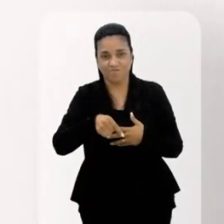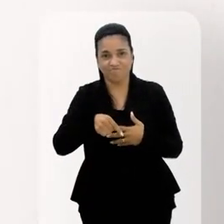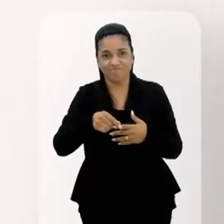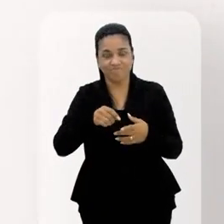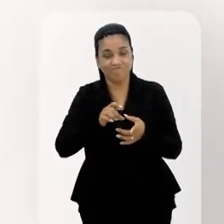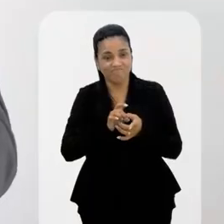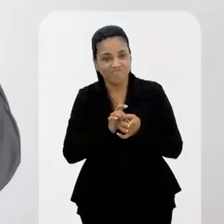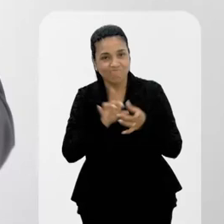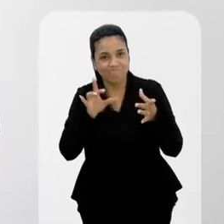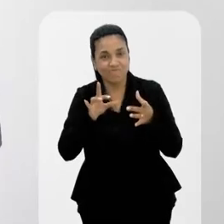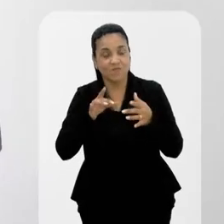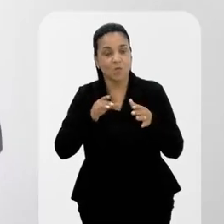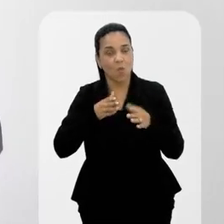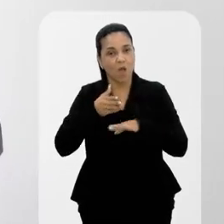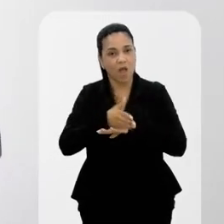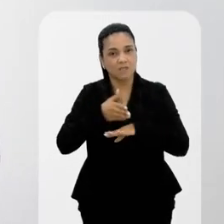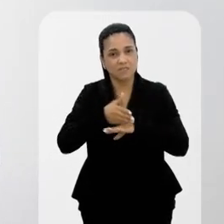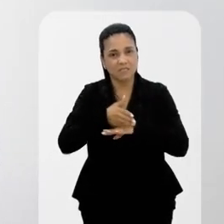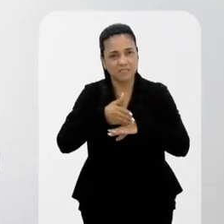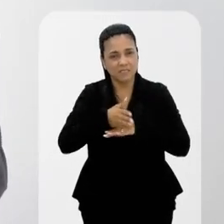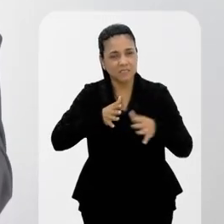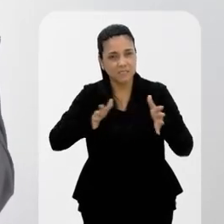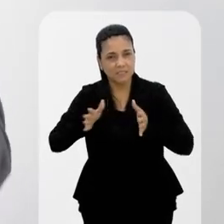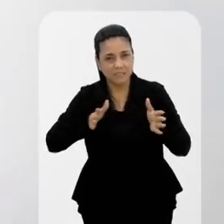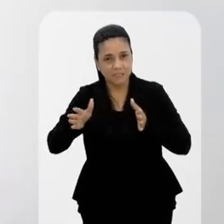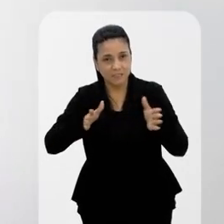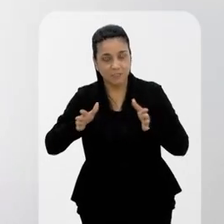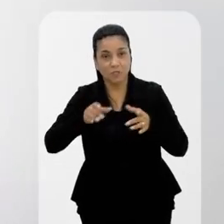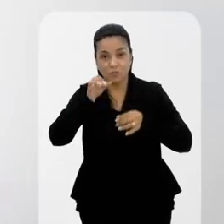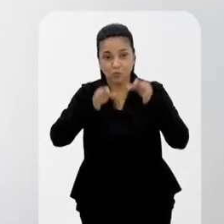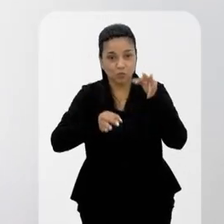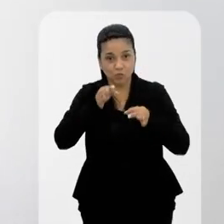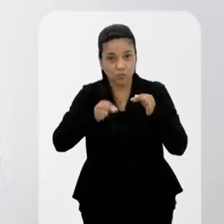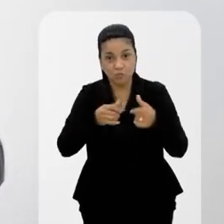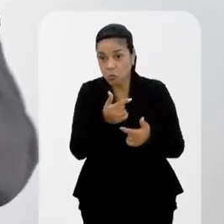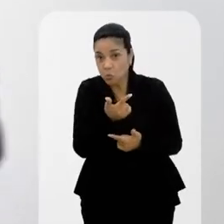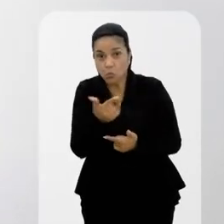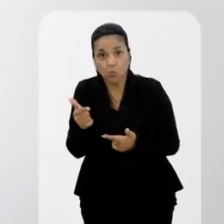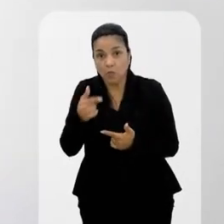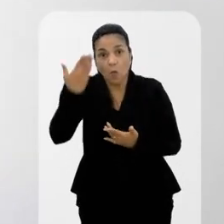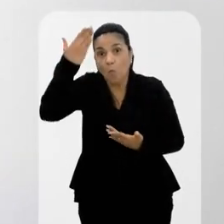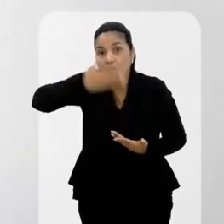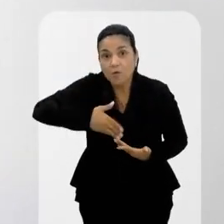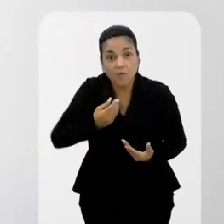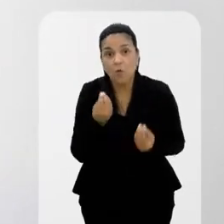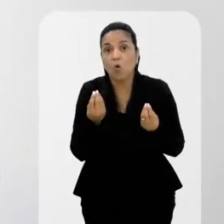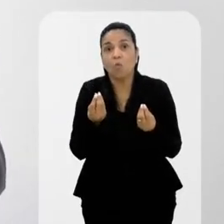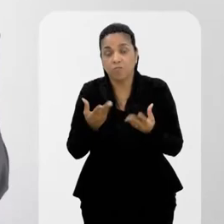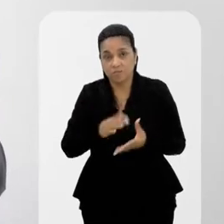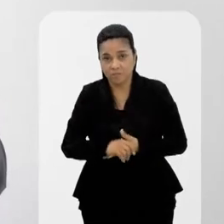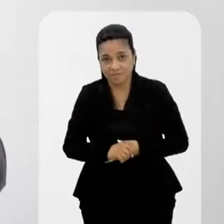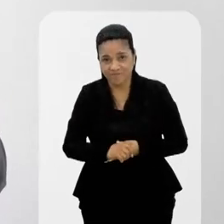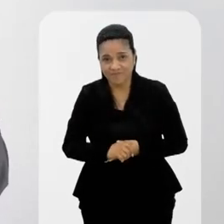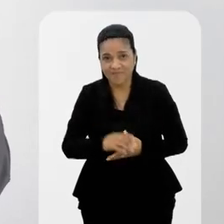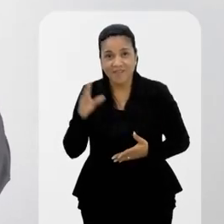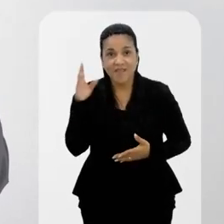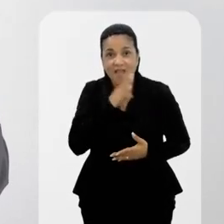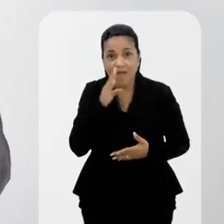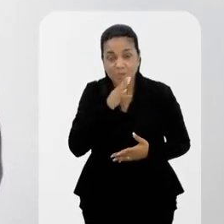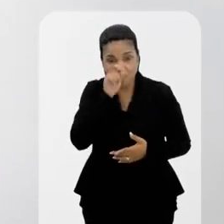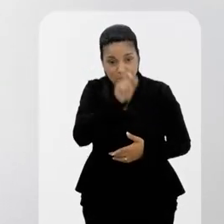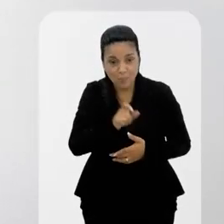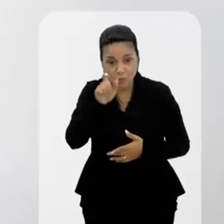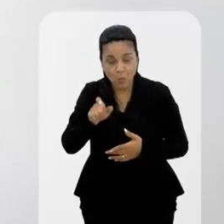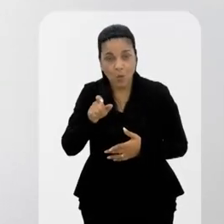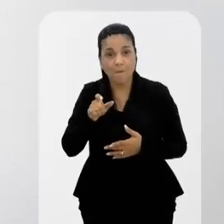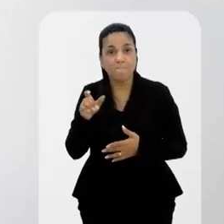ao permitir o acesso à justiça, o que adianta ter o acesso à justiça se eu não tenho condições de provar? Então, rapidamente, a pessoa